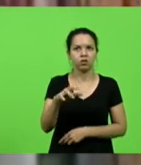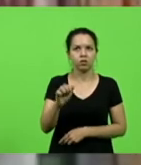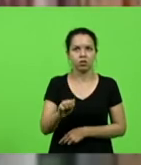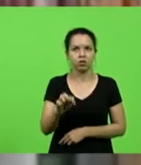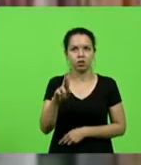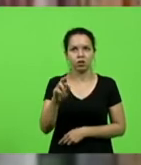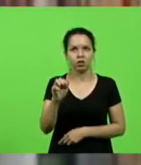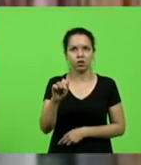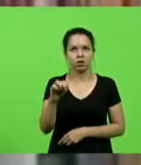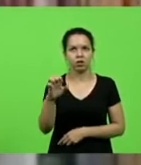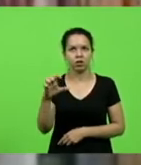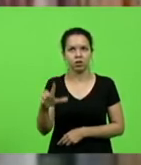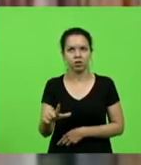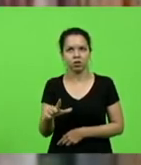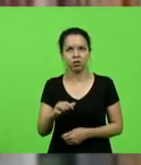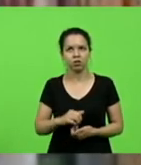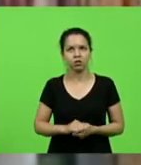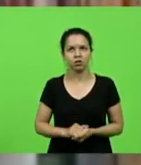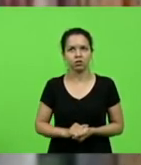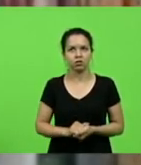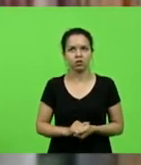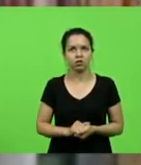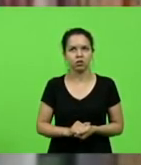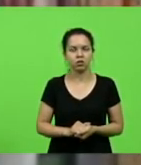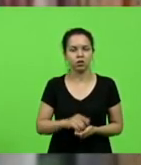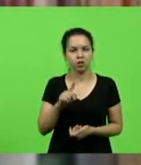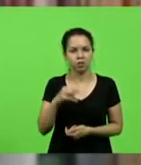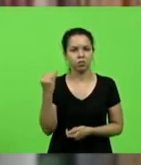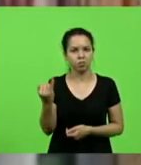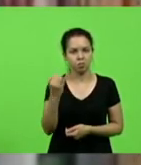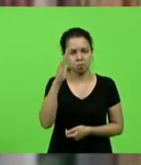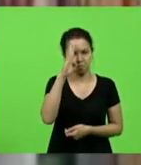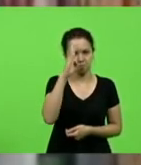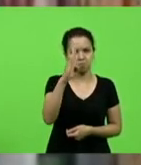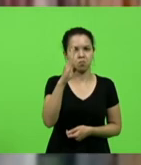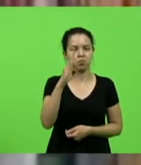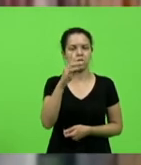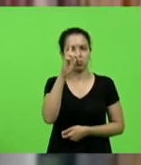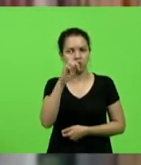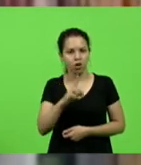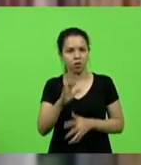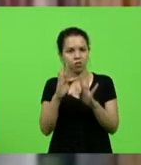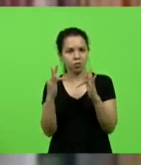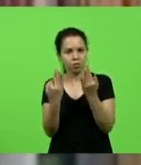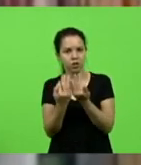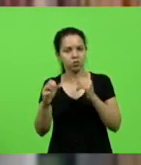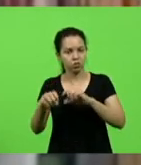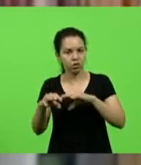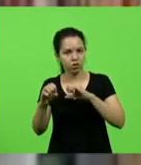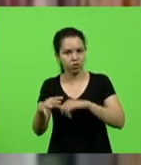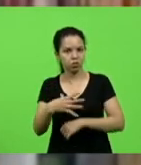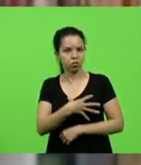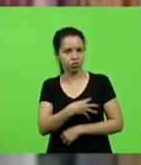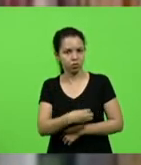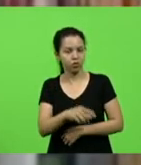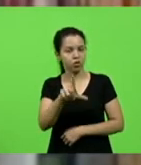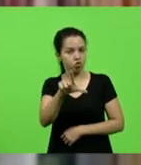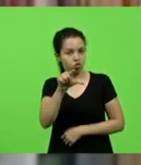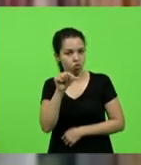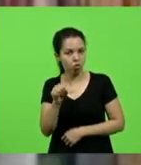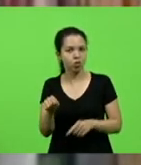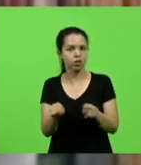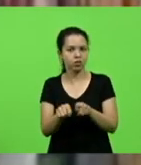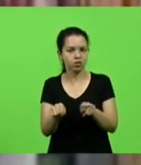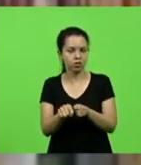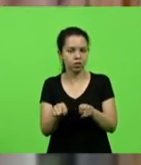pelo procurador Rafael Meira. É primazia do direito da família à educação dos filhos, a escolha da modalidade e também dos valores que vão